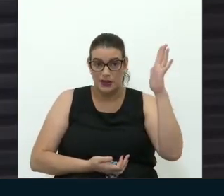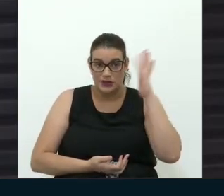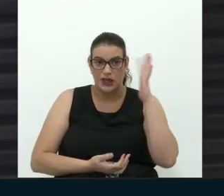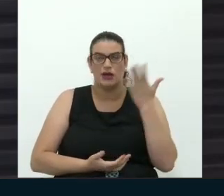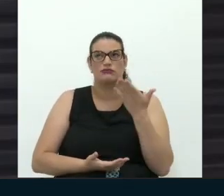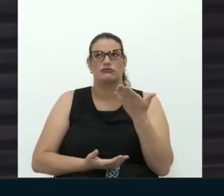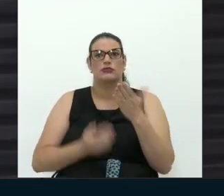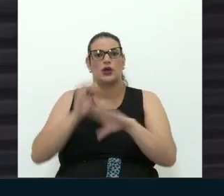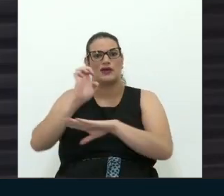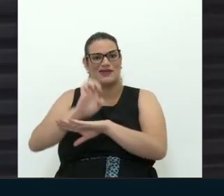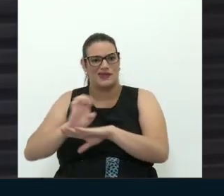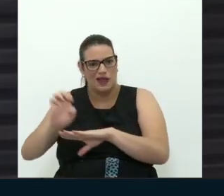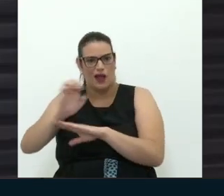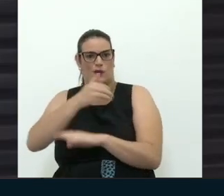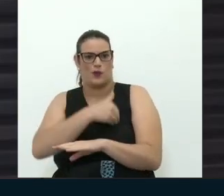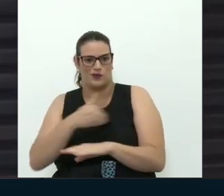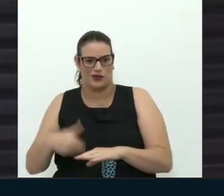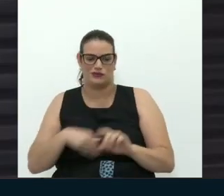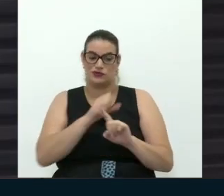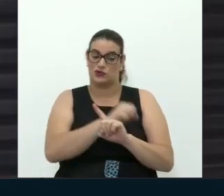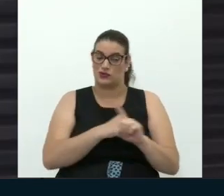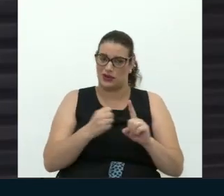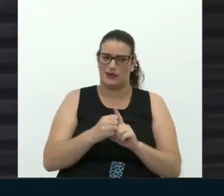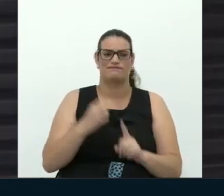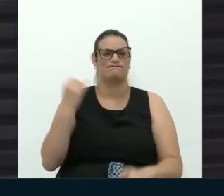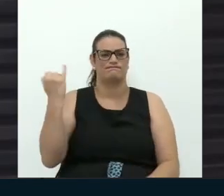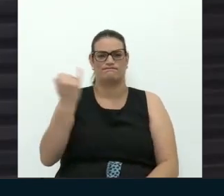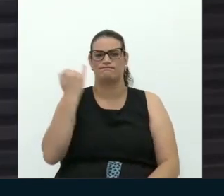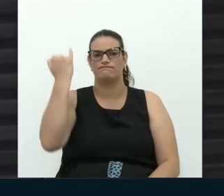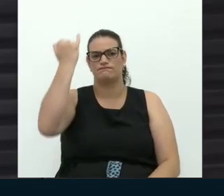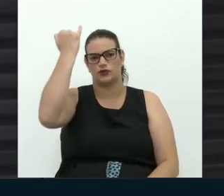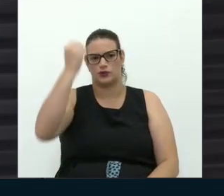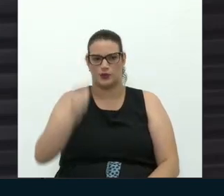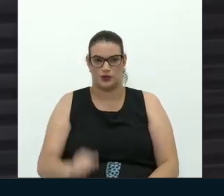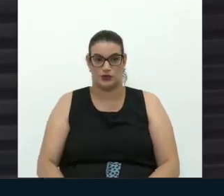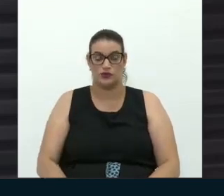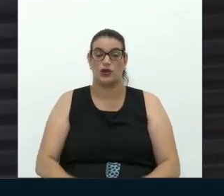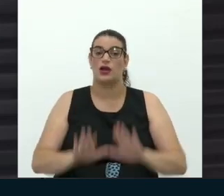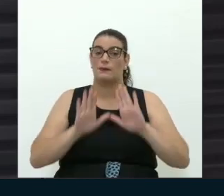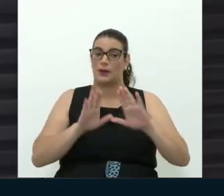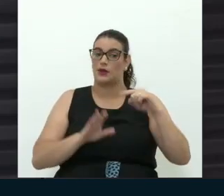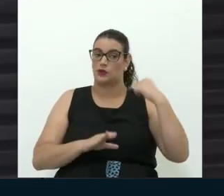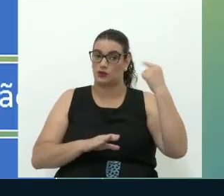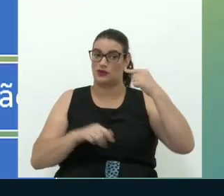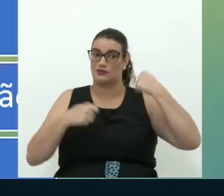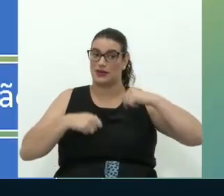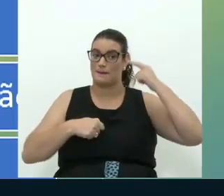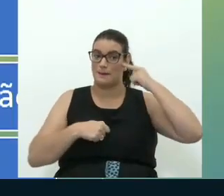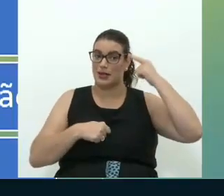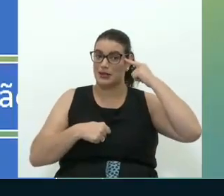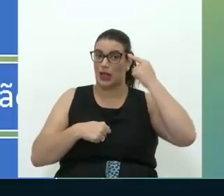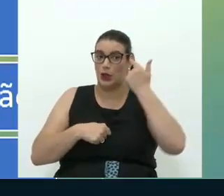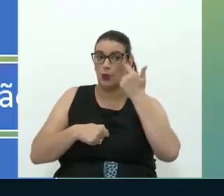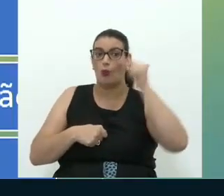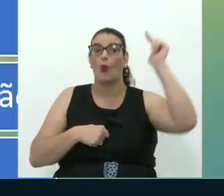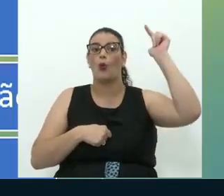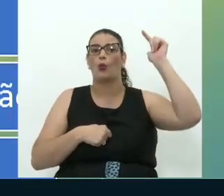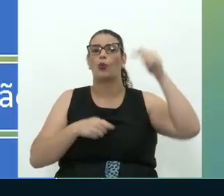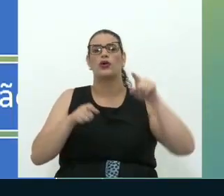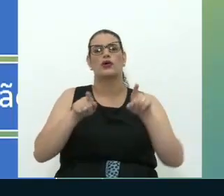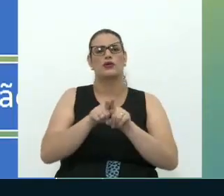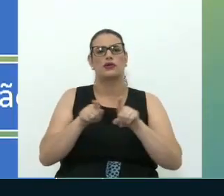sociedade é muito importante mas a gente precisa pensar em outro elemento que me parece